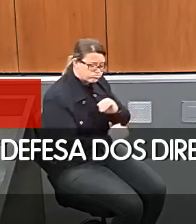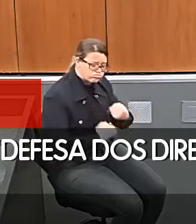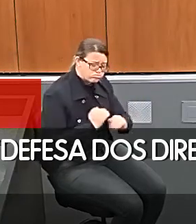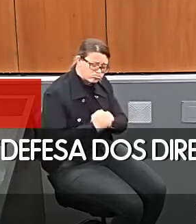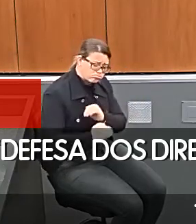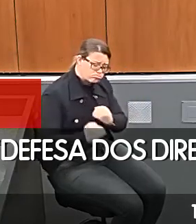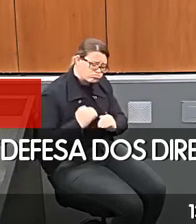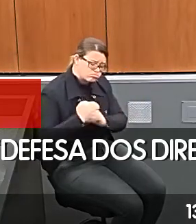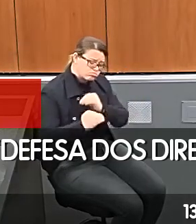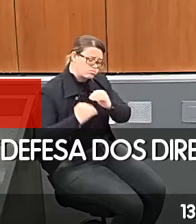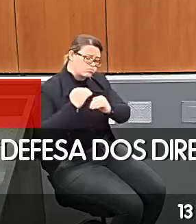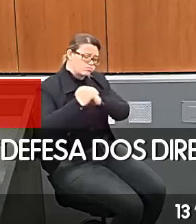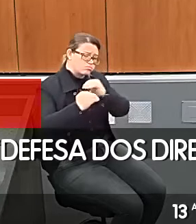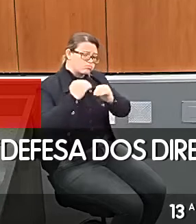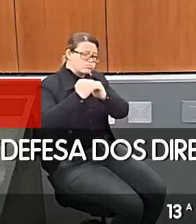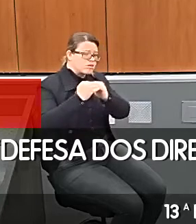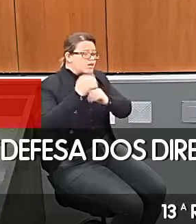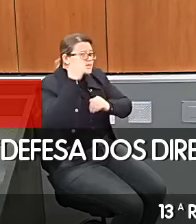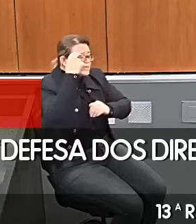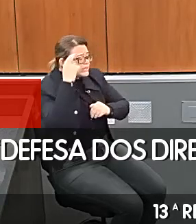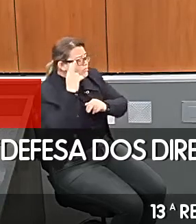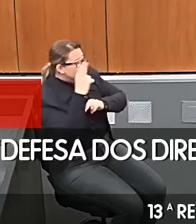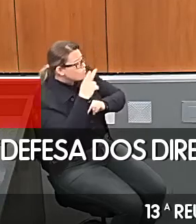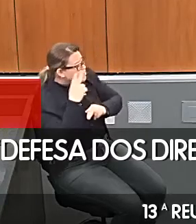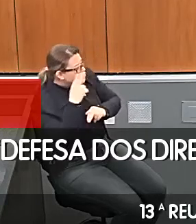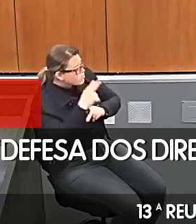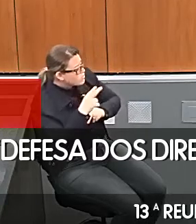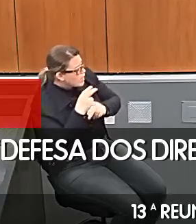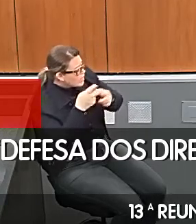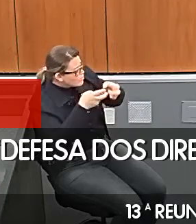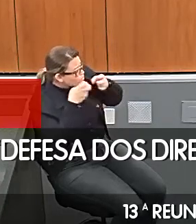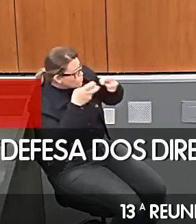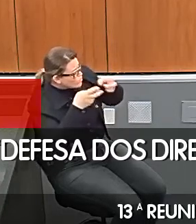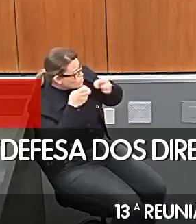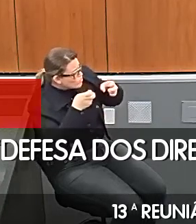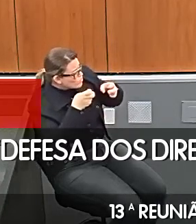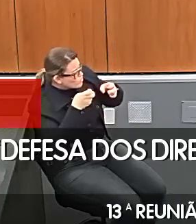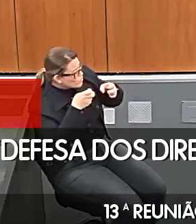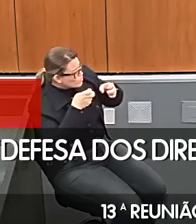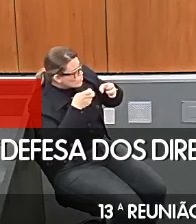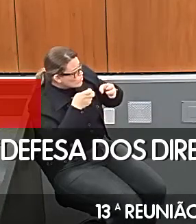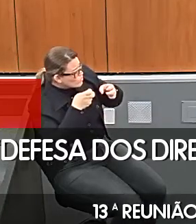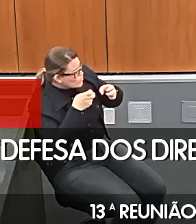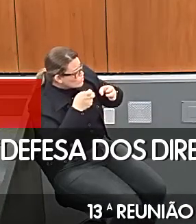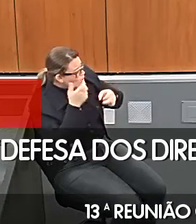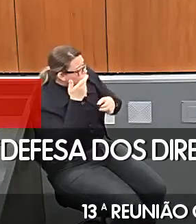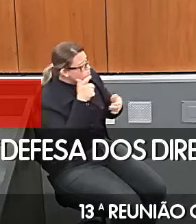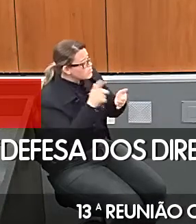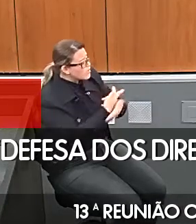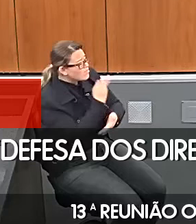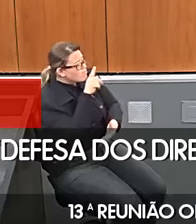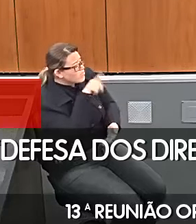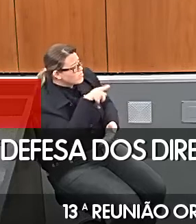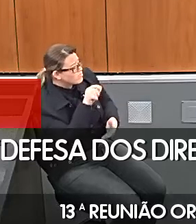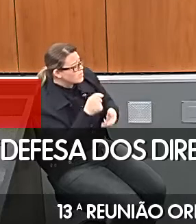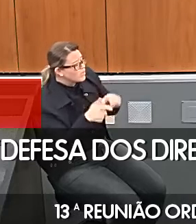do tempo. Só que eu fui percebendo que eu poderia resolver o problema do meu filho, mas e os outros?